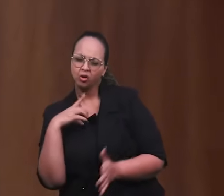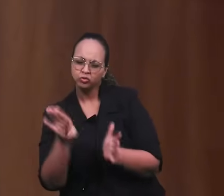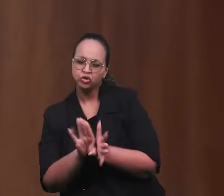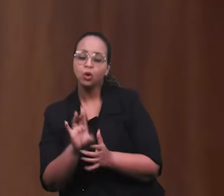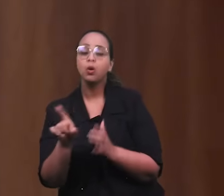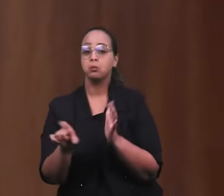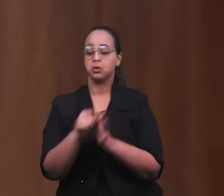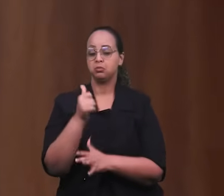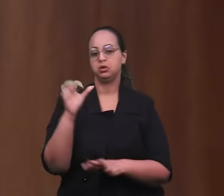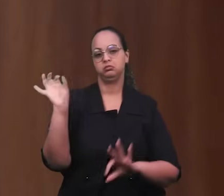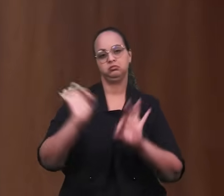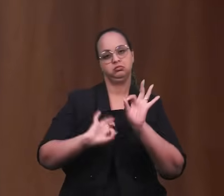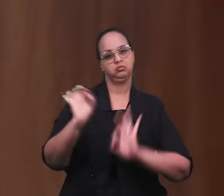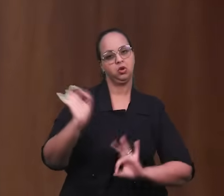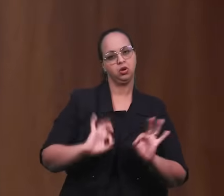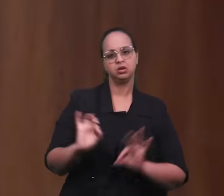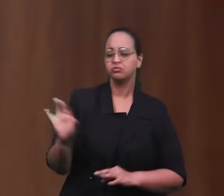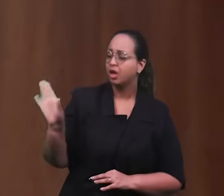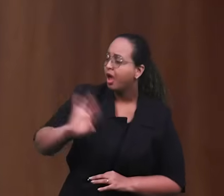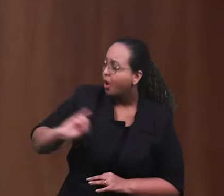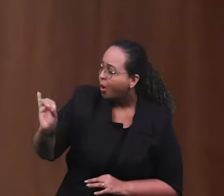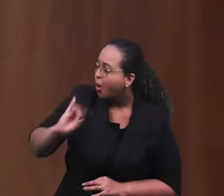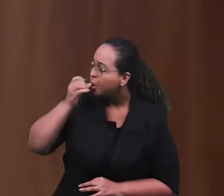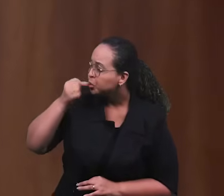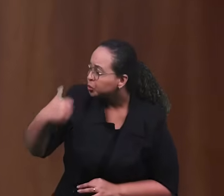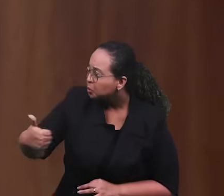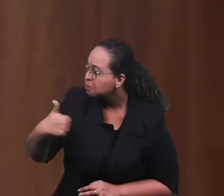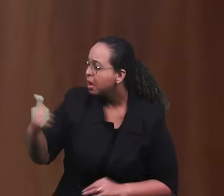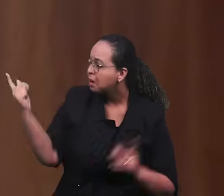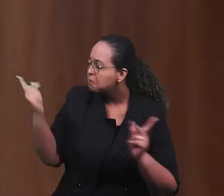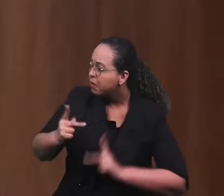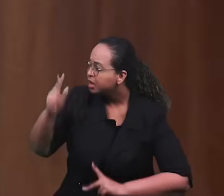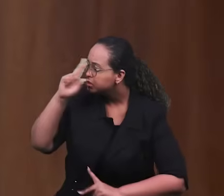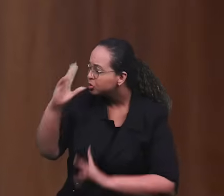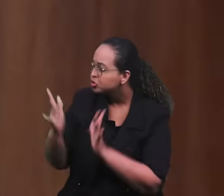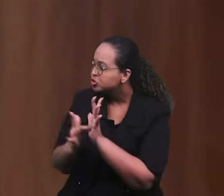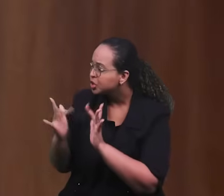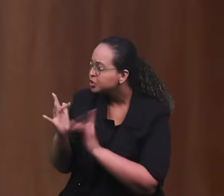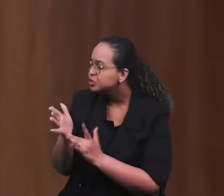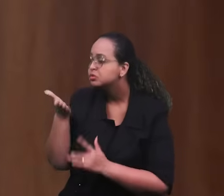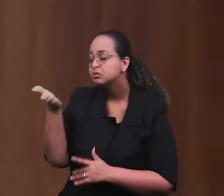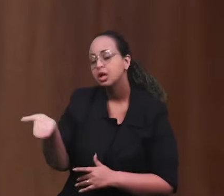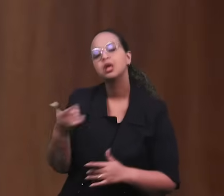ambiente onde as pessoas entram e vão sentir ali que aquele lugar é